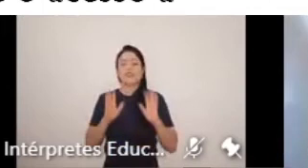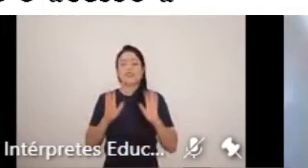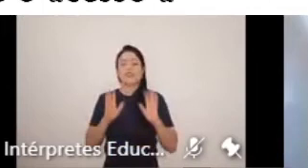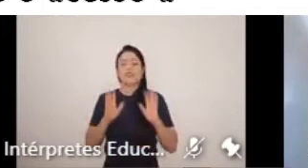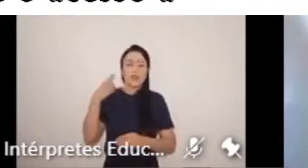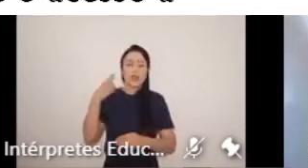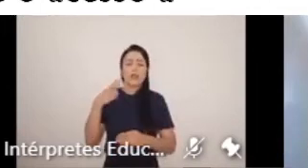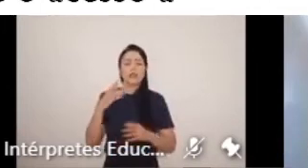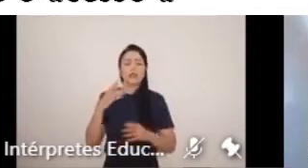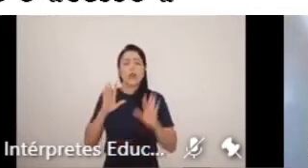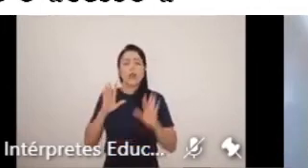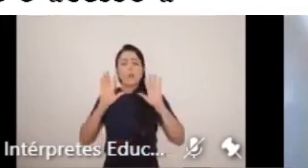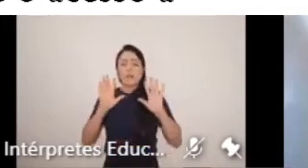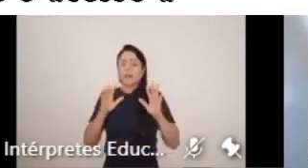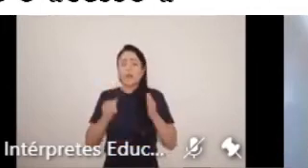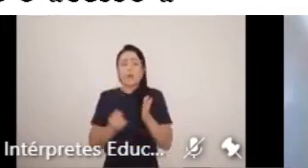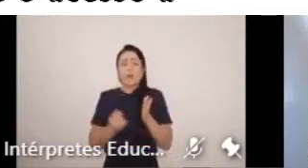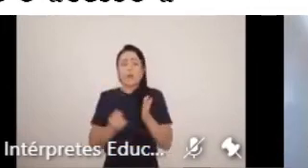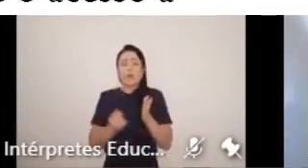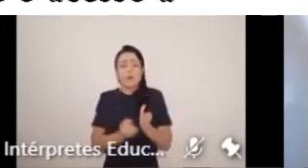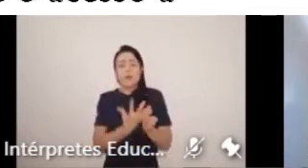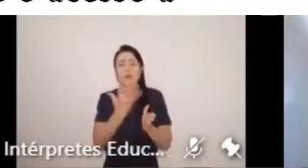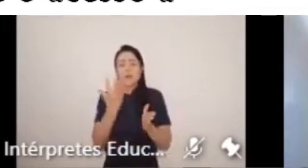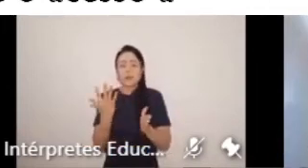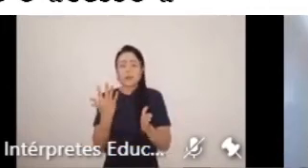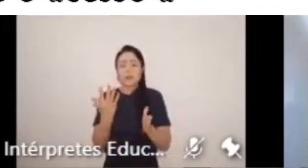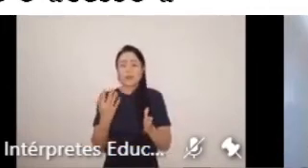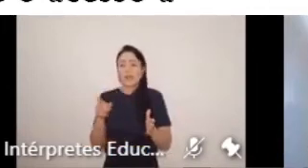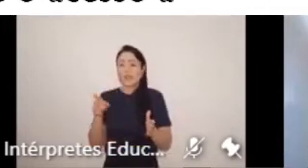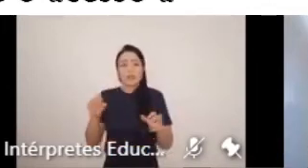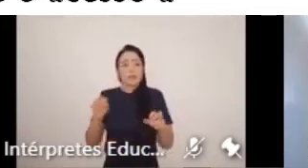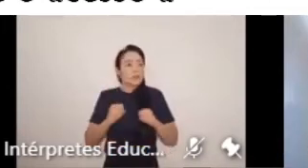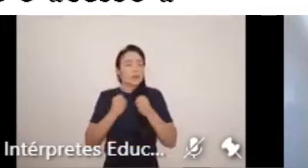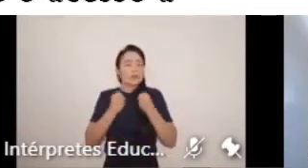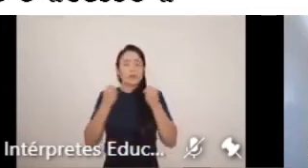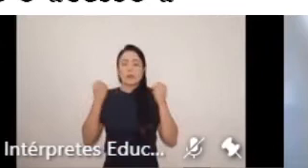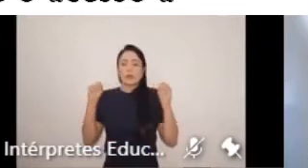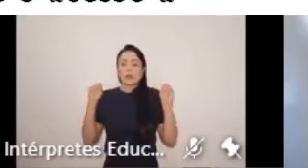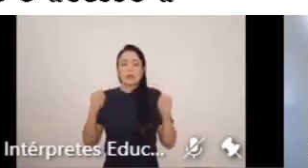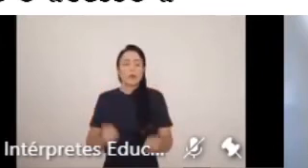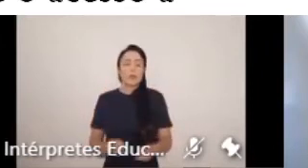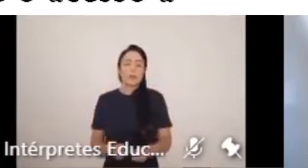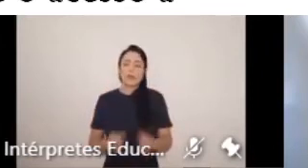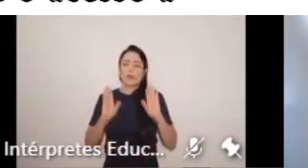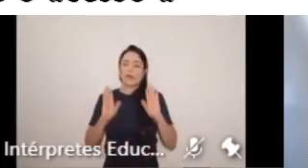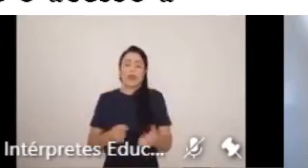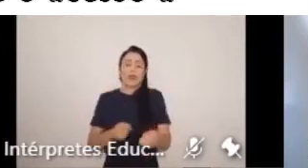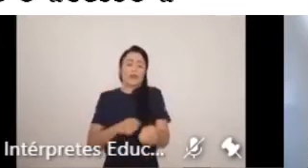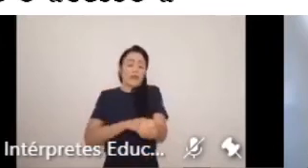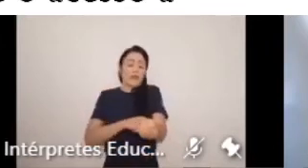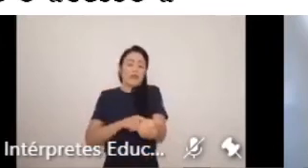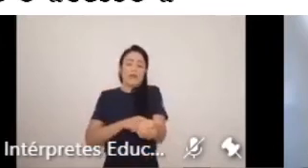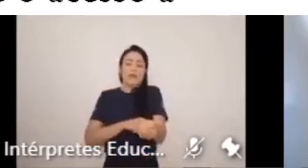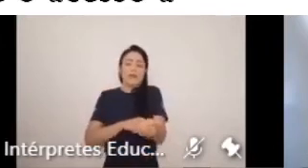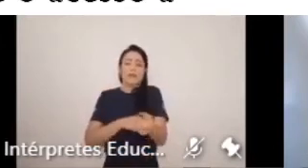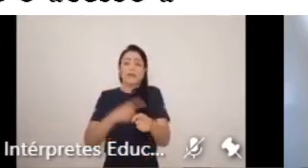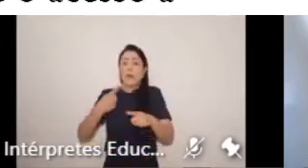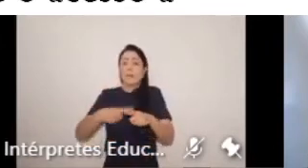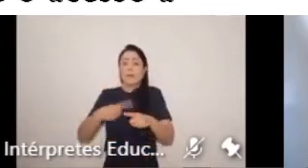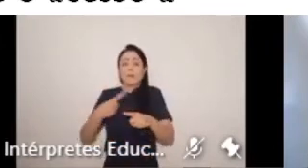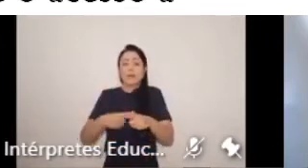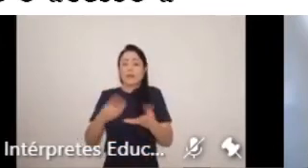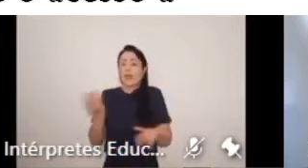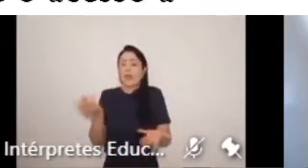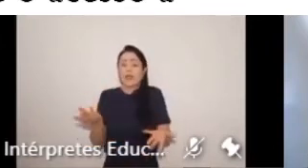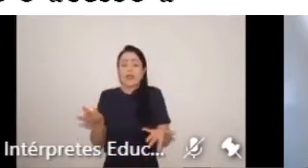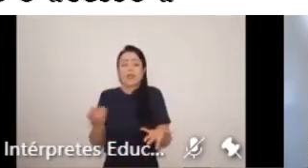porta da defensoria, muitas vezes, possesso com o poder público. E a defensoria é a última